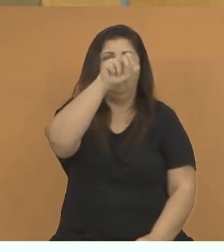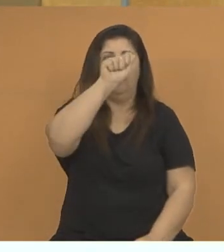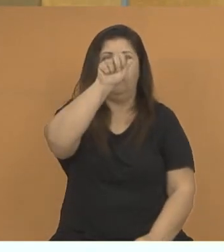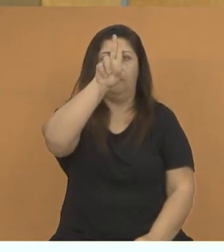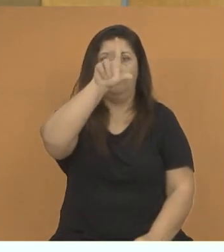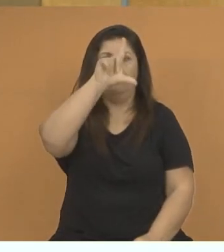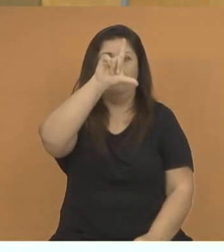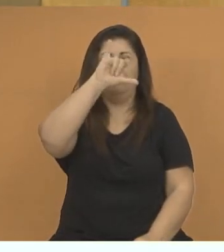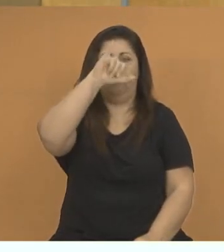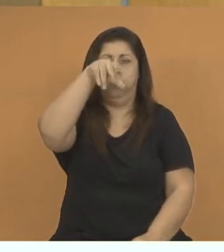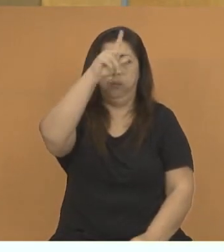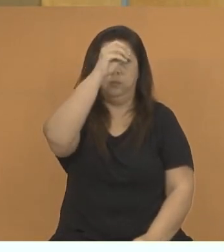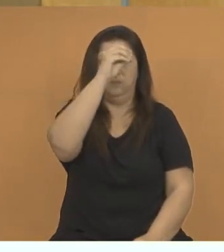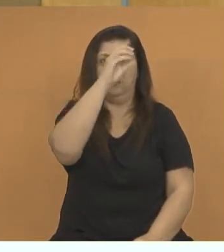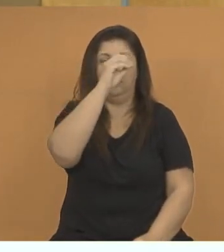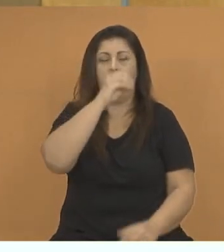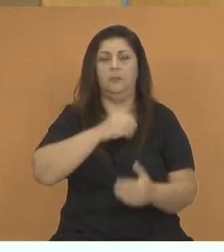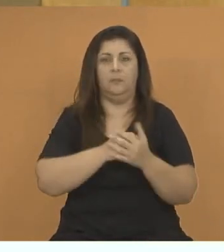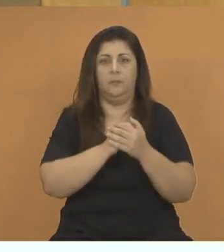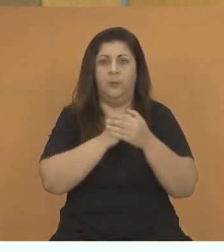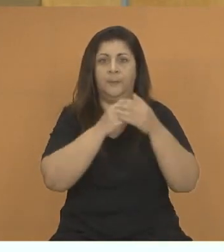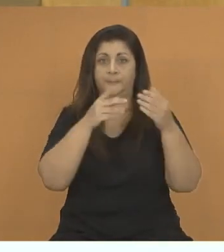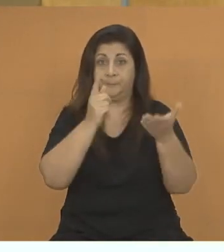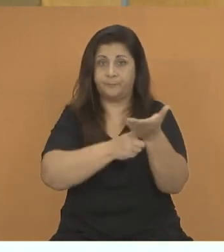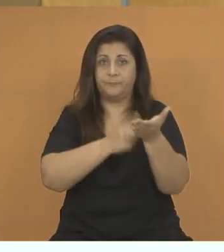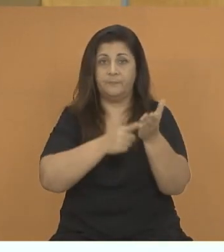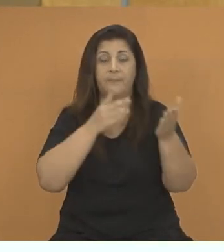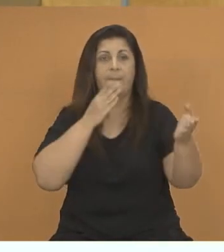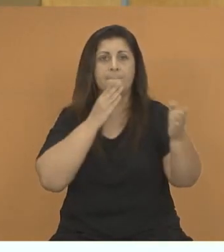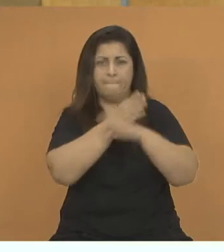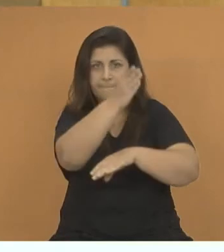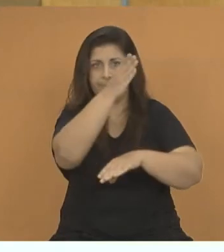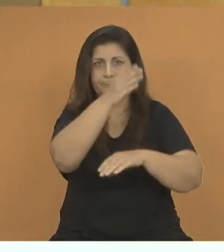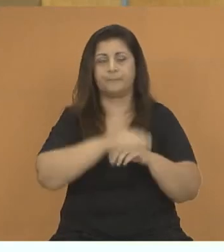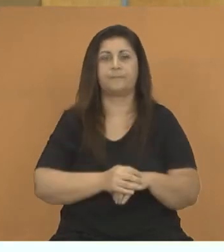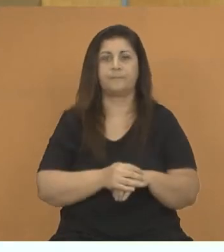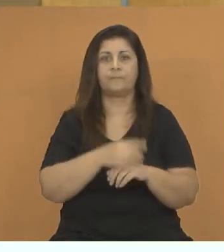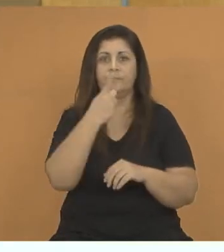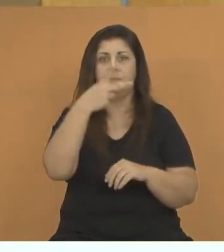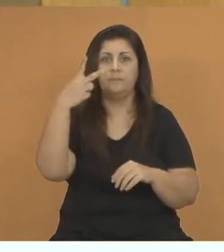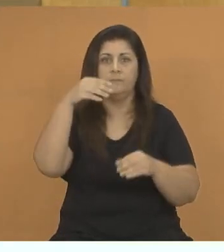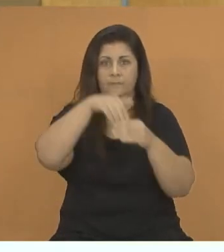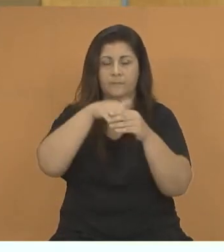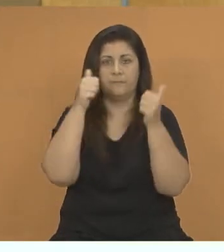Condutores. O projeto ele foi aprovado com 12 votos favoráveis. Próximo projeto.